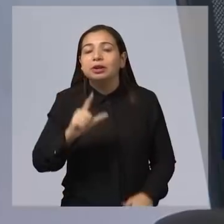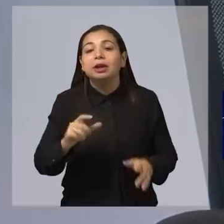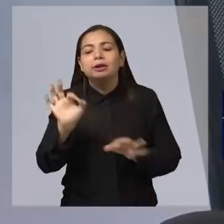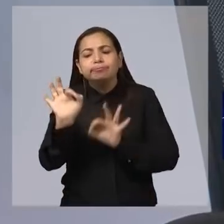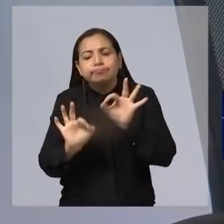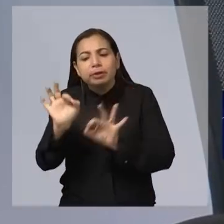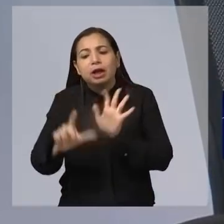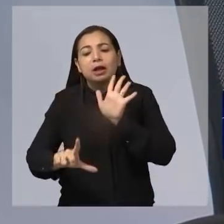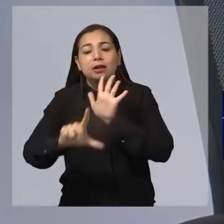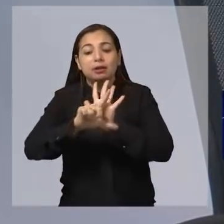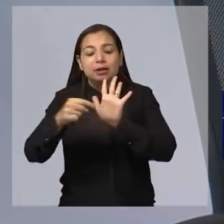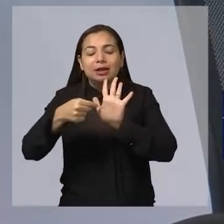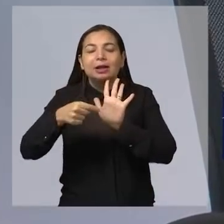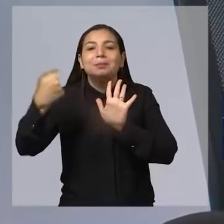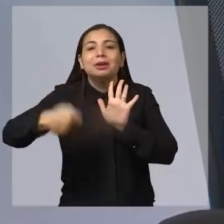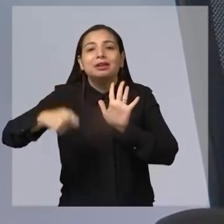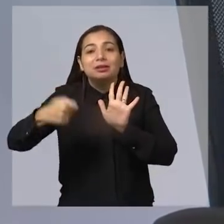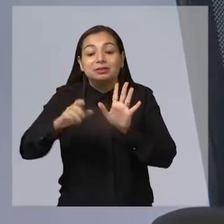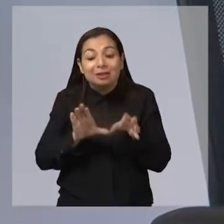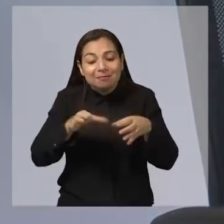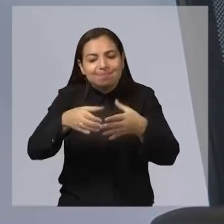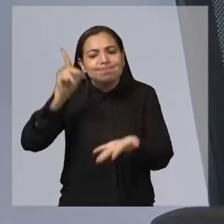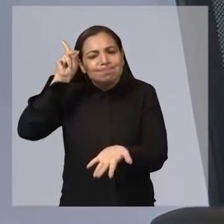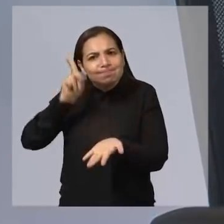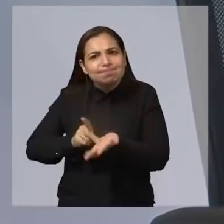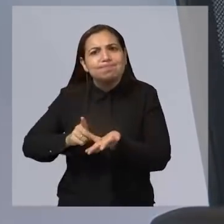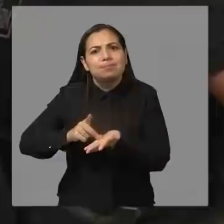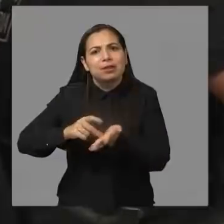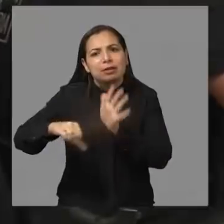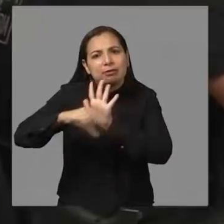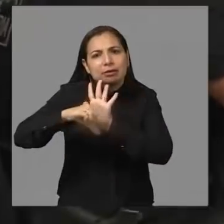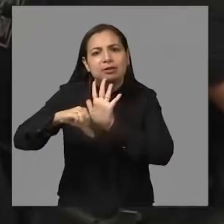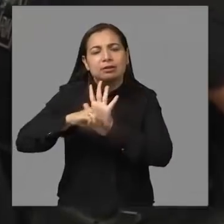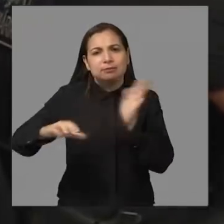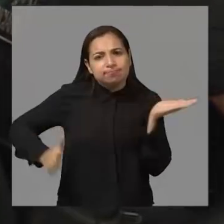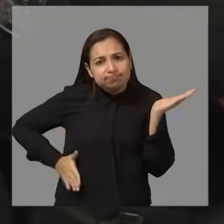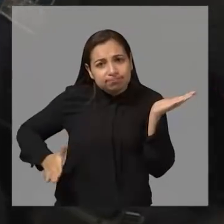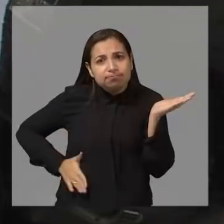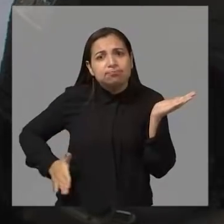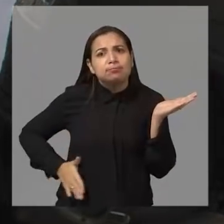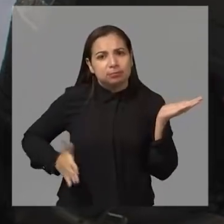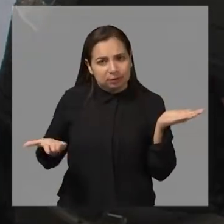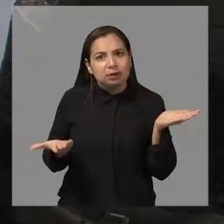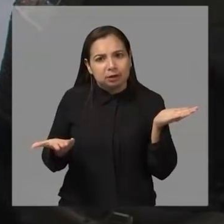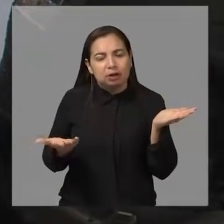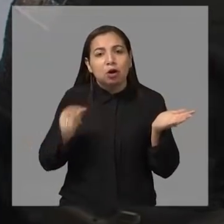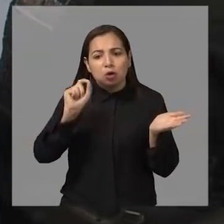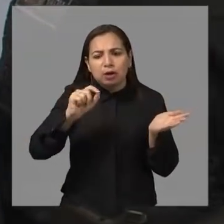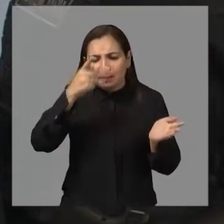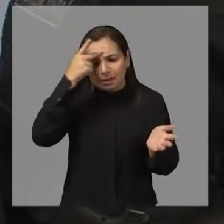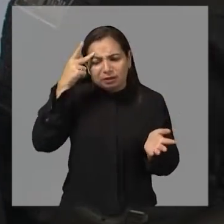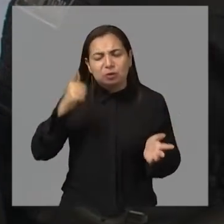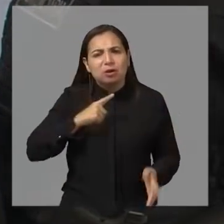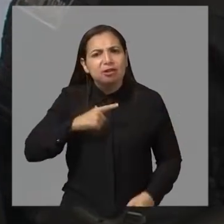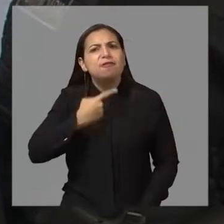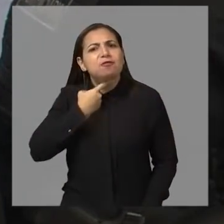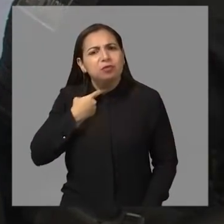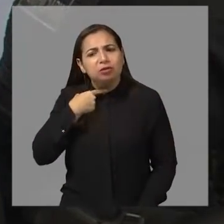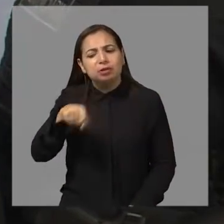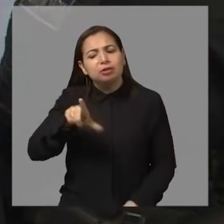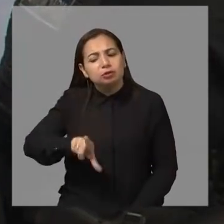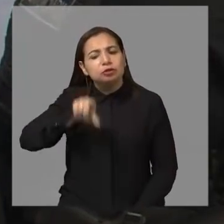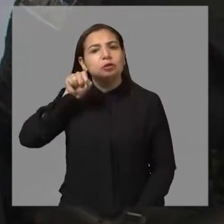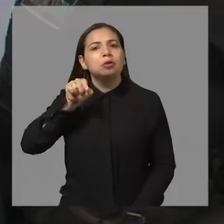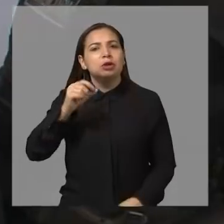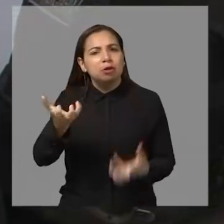para os criminosos, né? Uma população criminosa. Não, criminosos. A pessoa que entra para o crime, ele escolheu o caminho dele. Então,